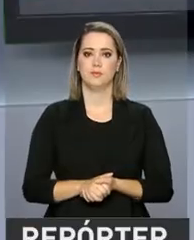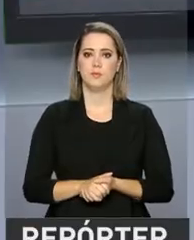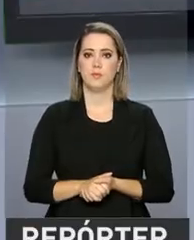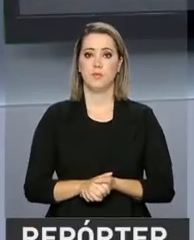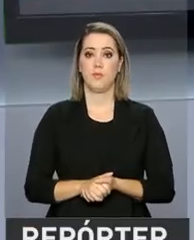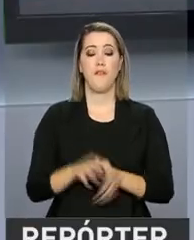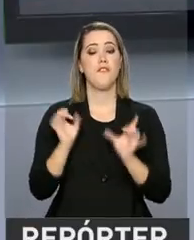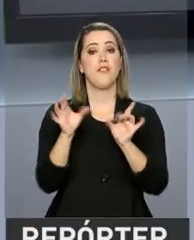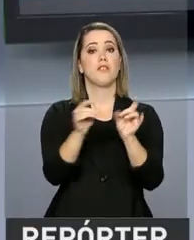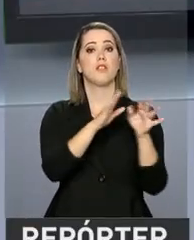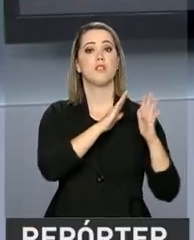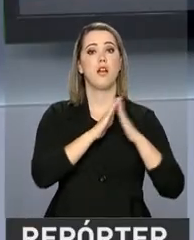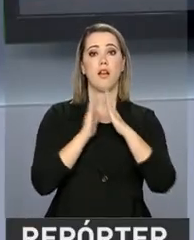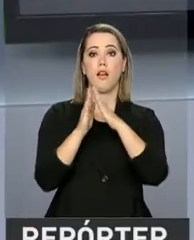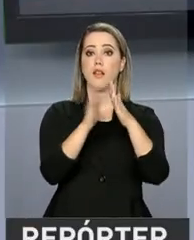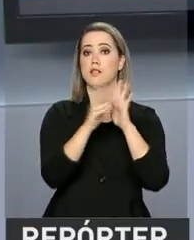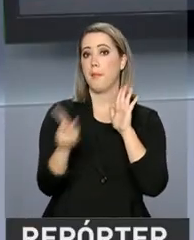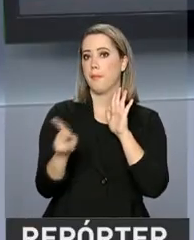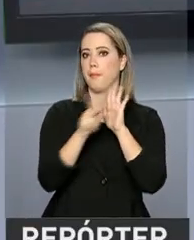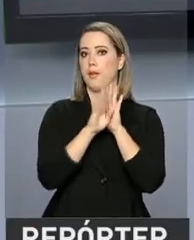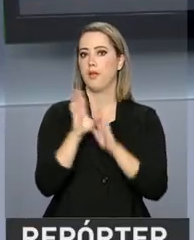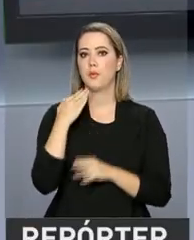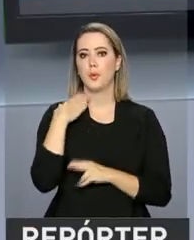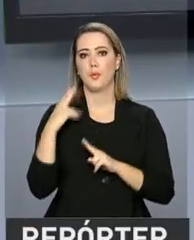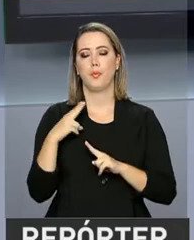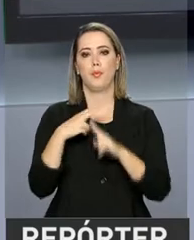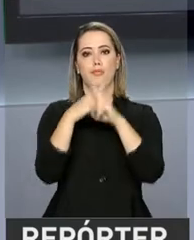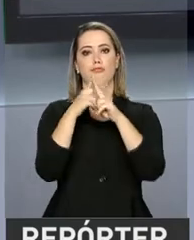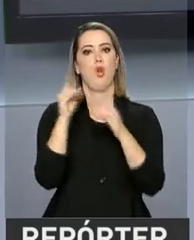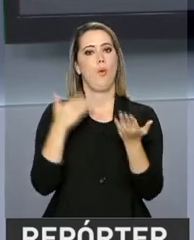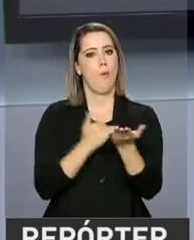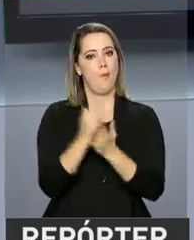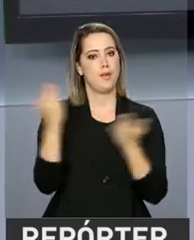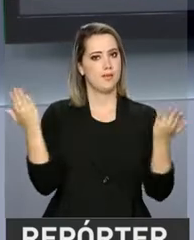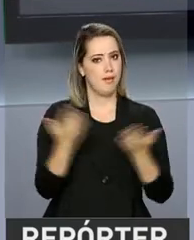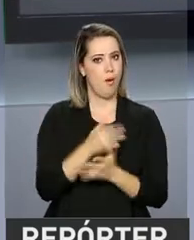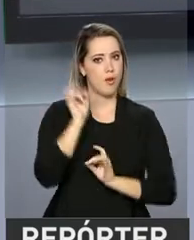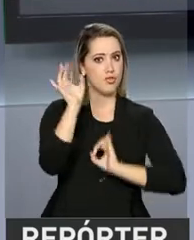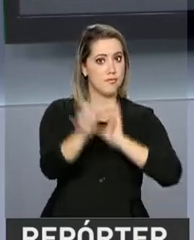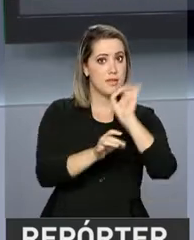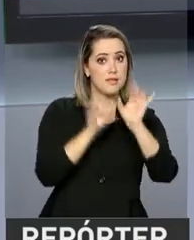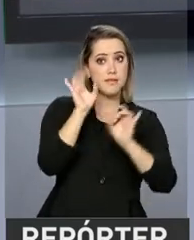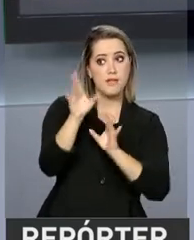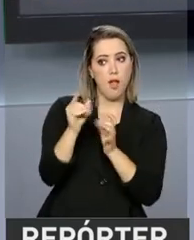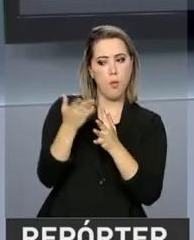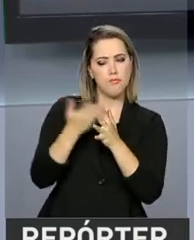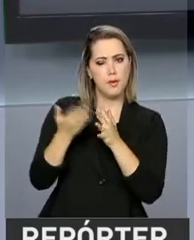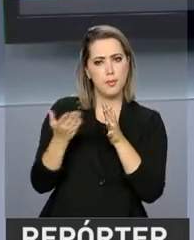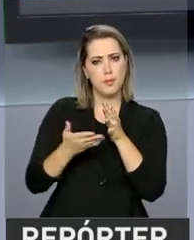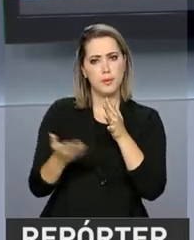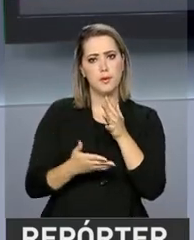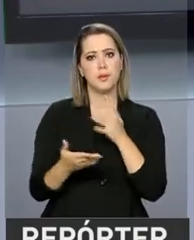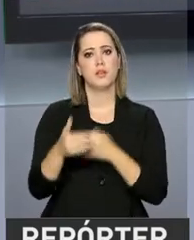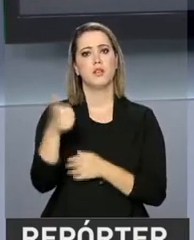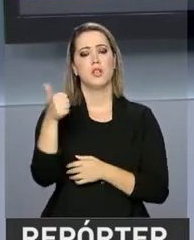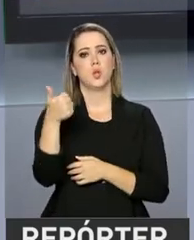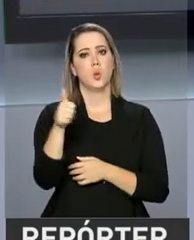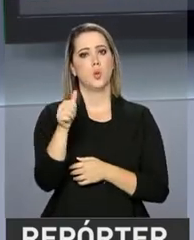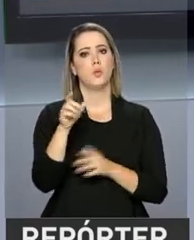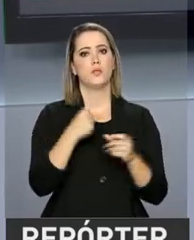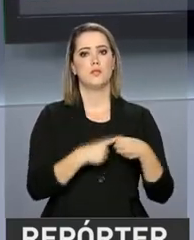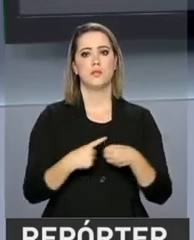feirão da casa própria da caixa econômica federal começa hoje com condições especiais de financiamento em 11 cidades